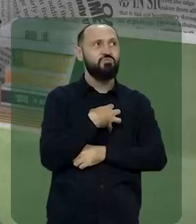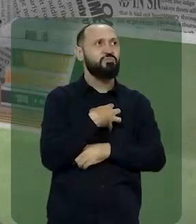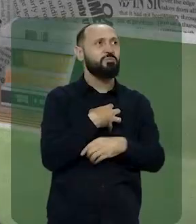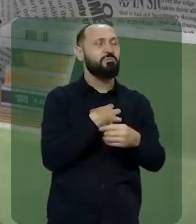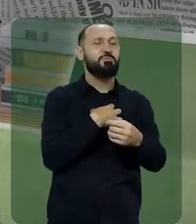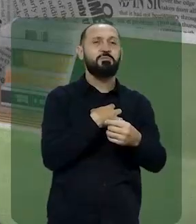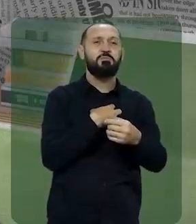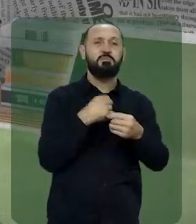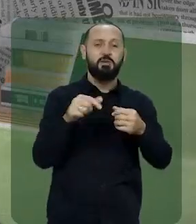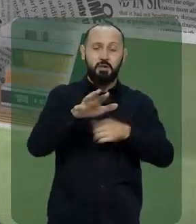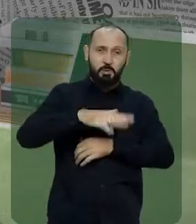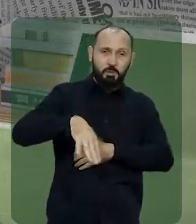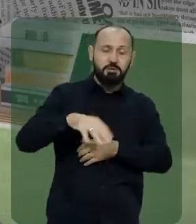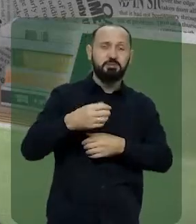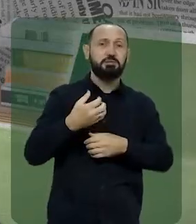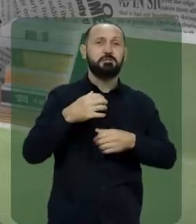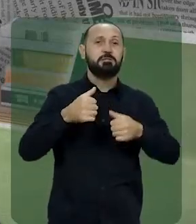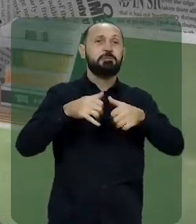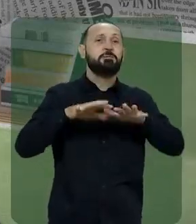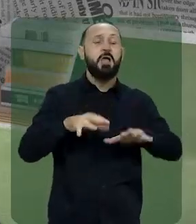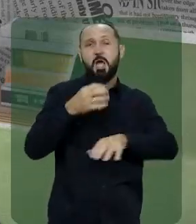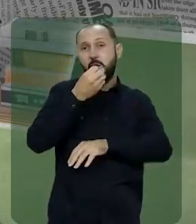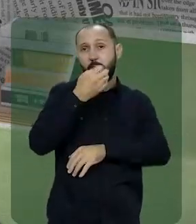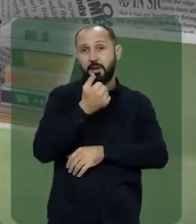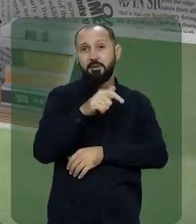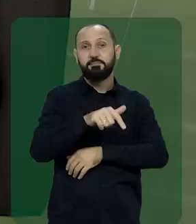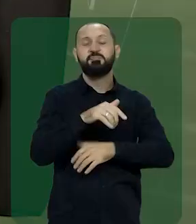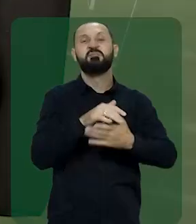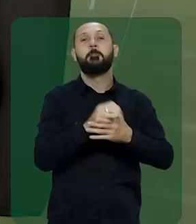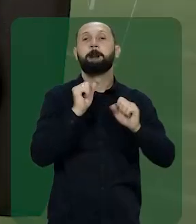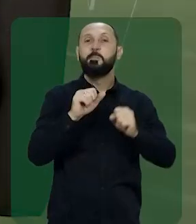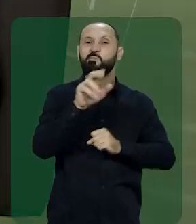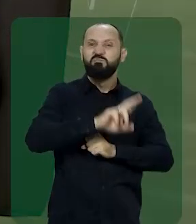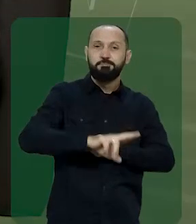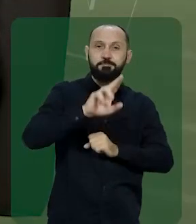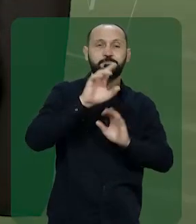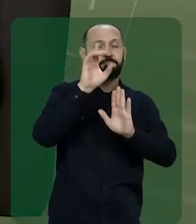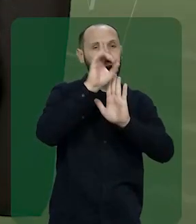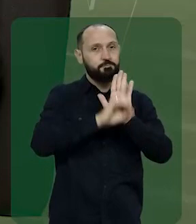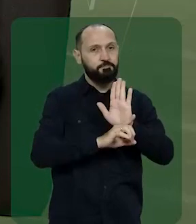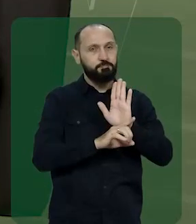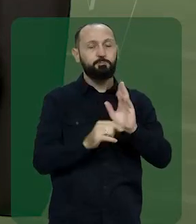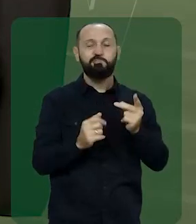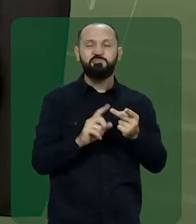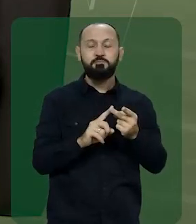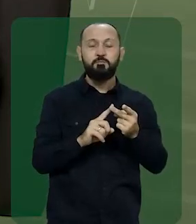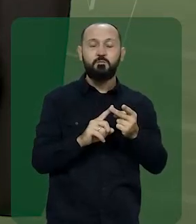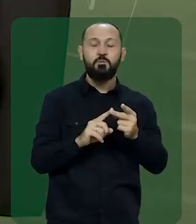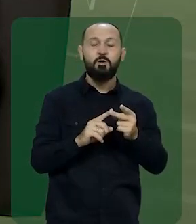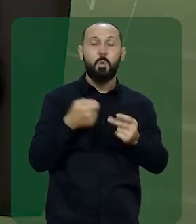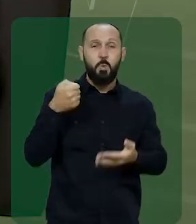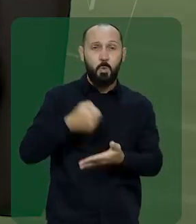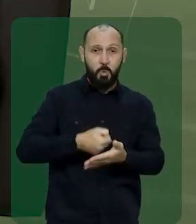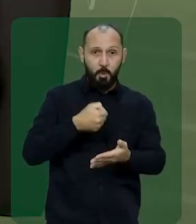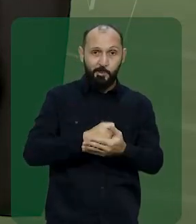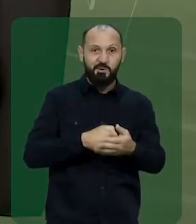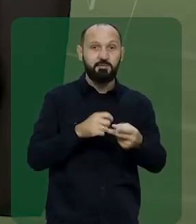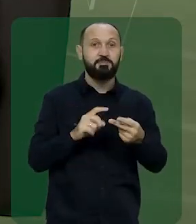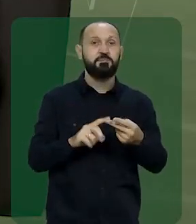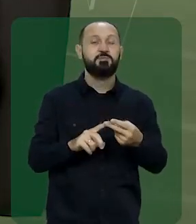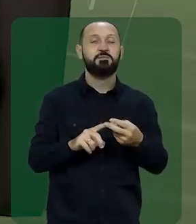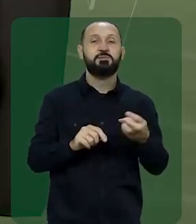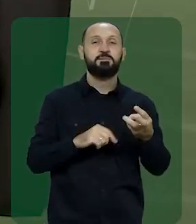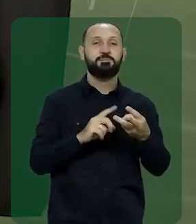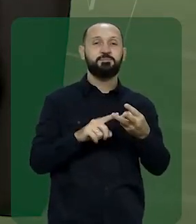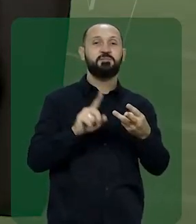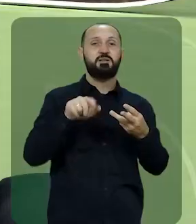bem naquele espaço, que possam usufruir dos seus direitos e dos seus deveres, né? E